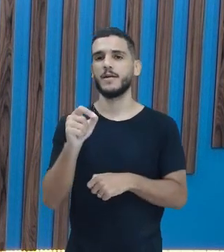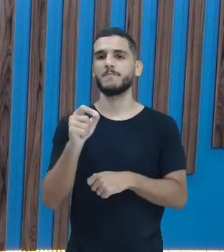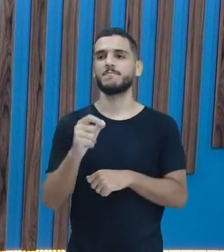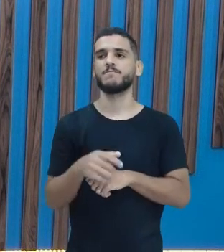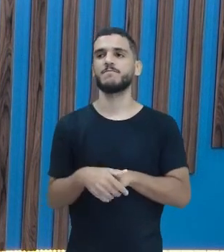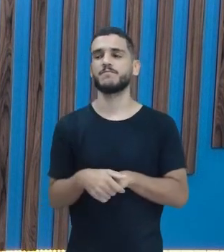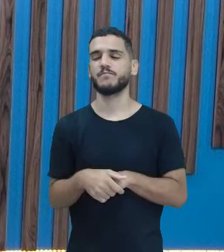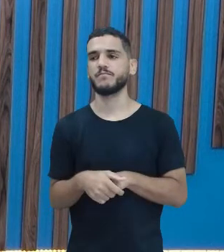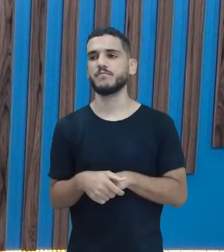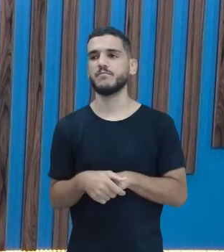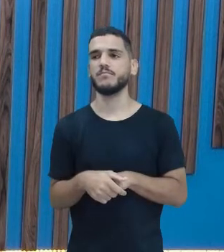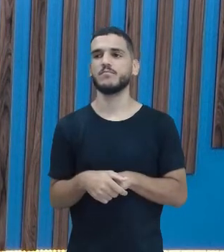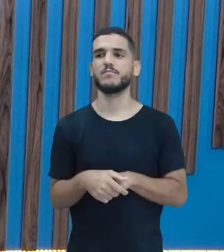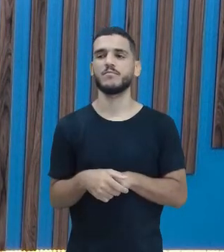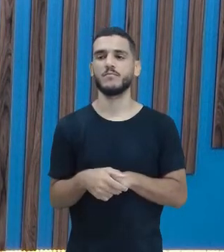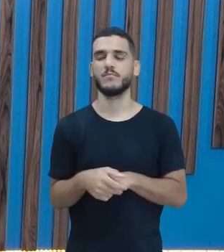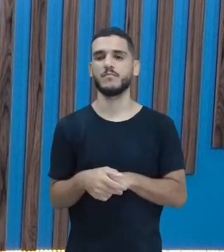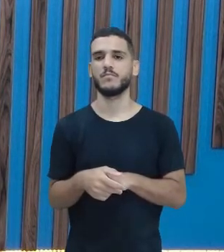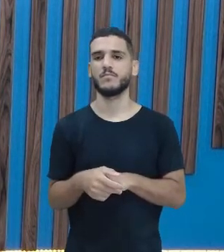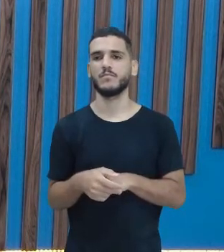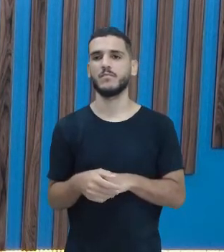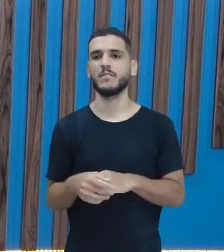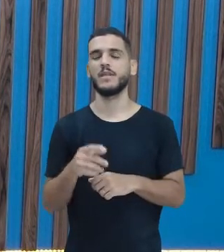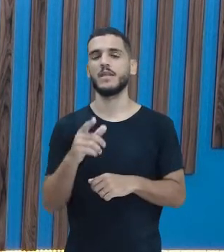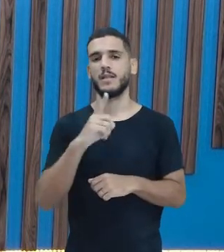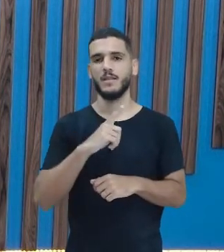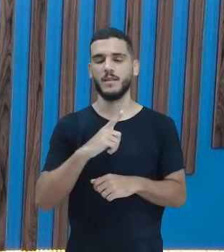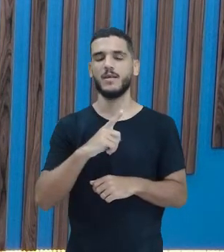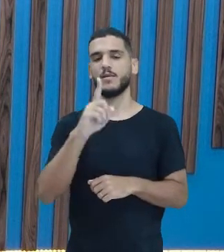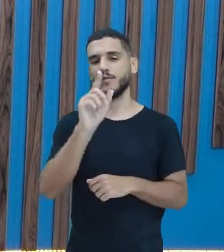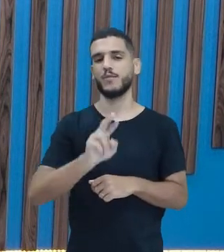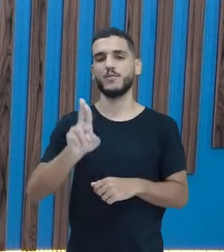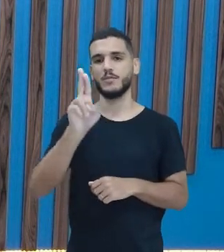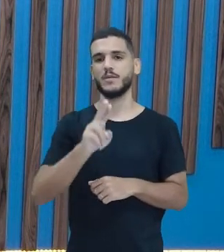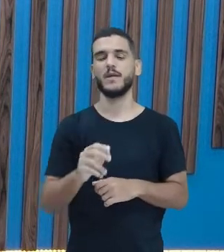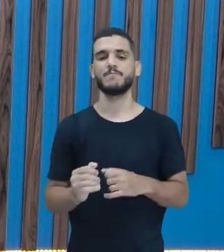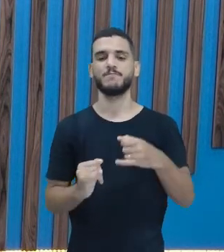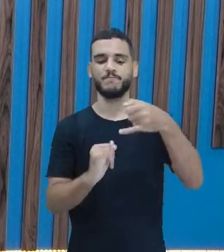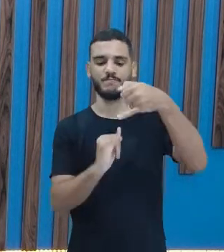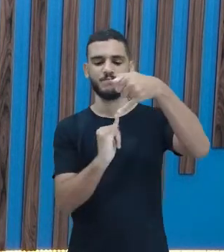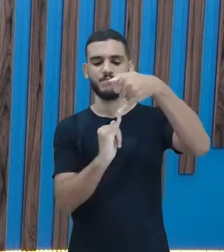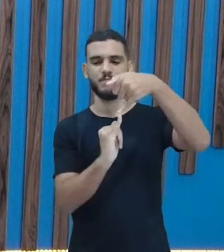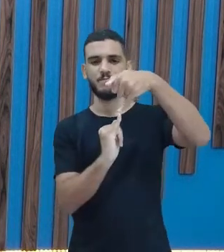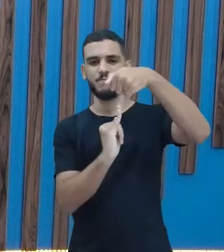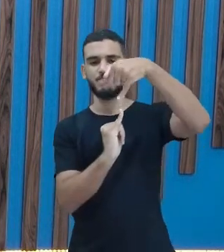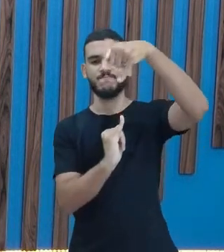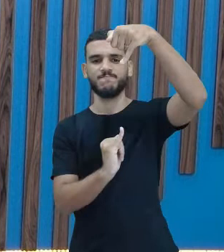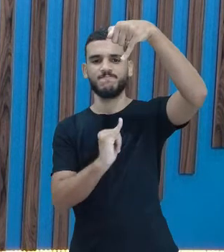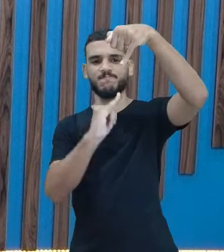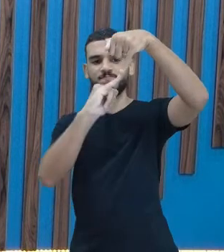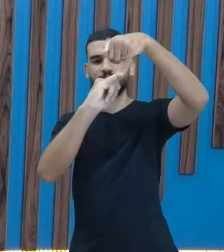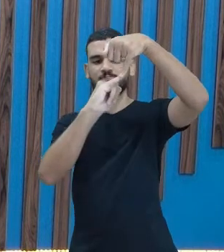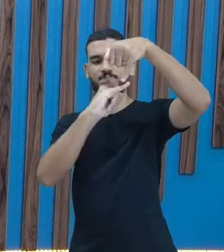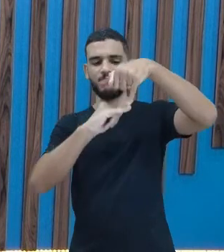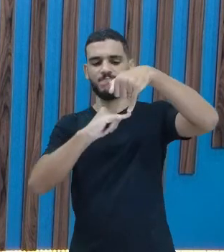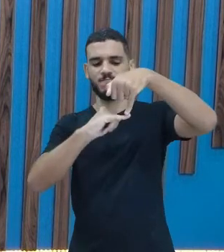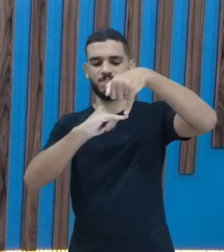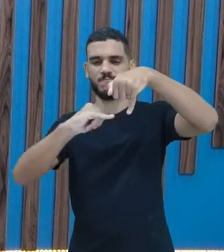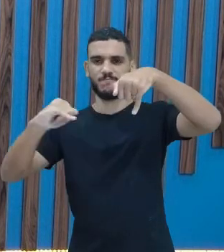que fazer as linhas na horizontal, uma na horizontal, outra na